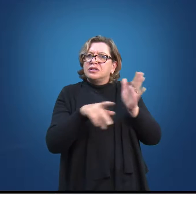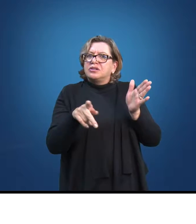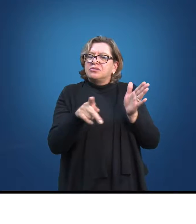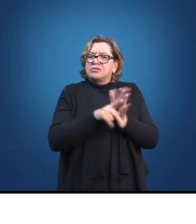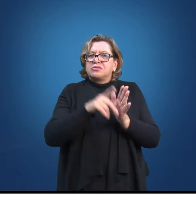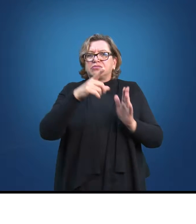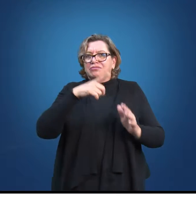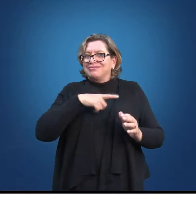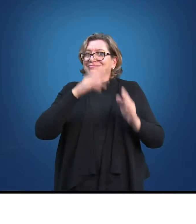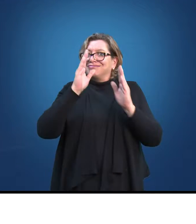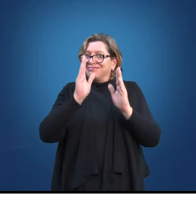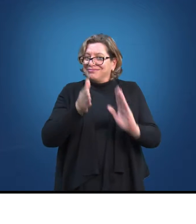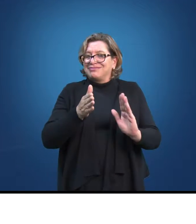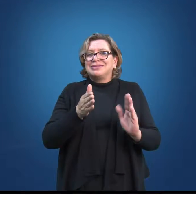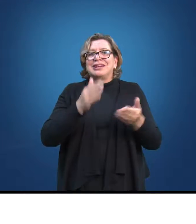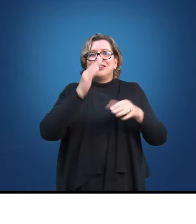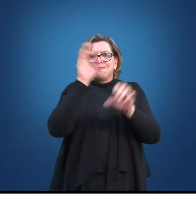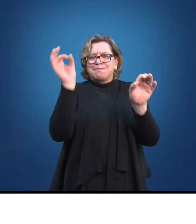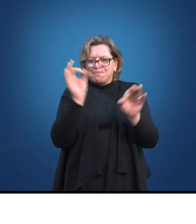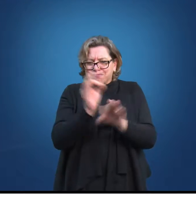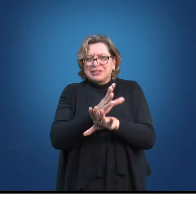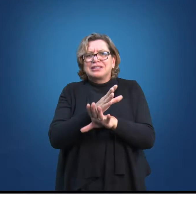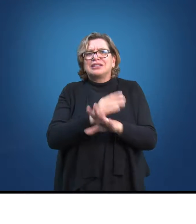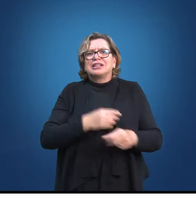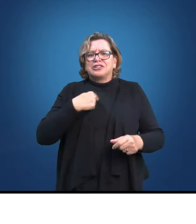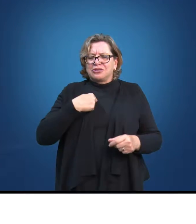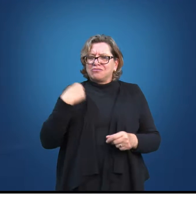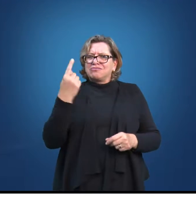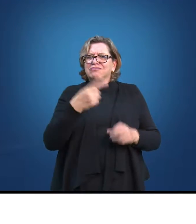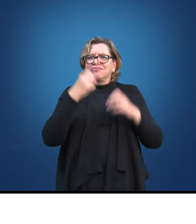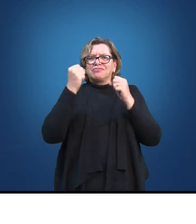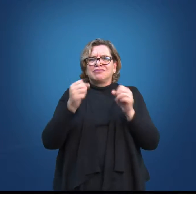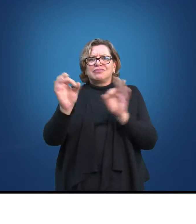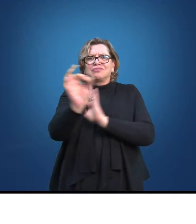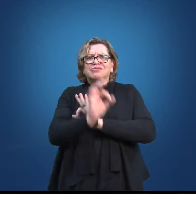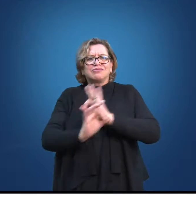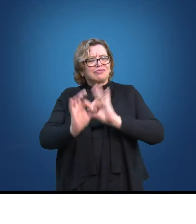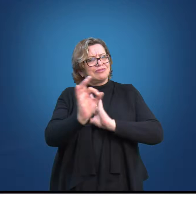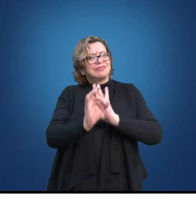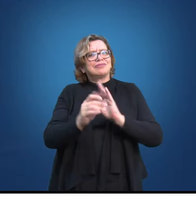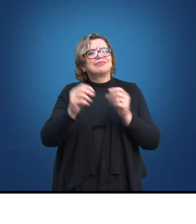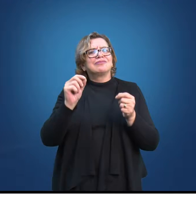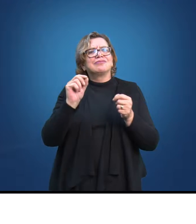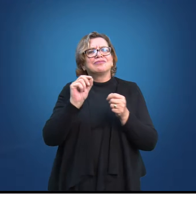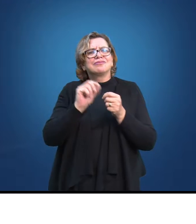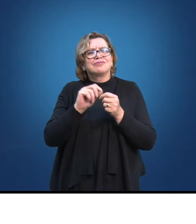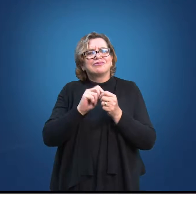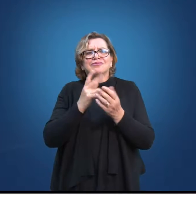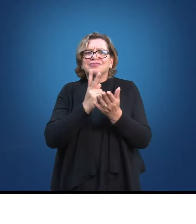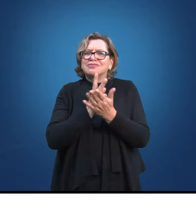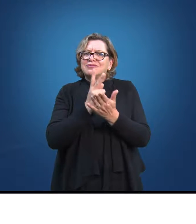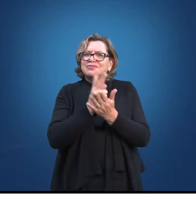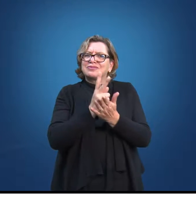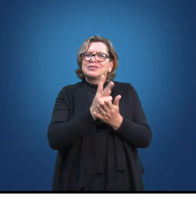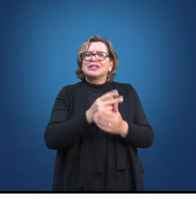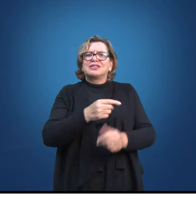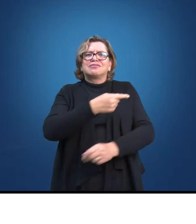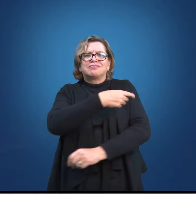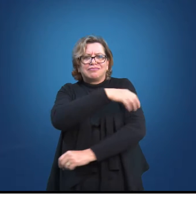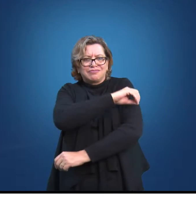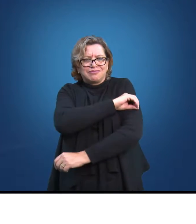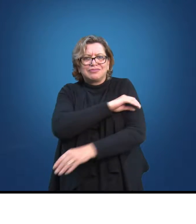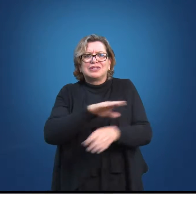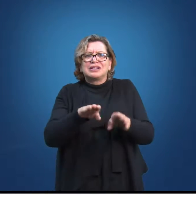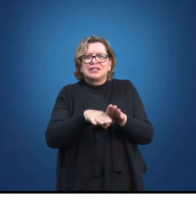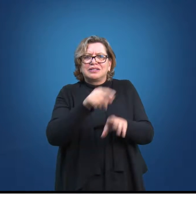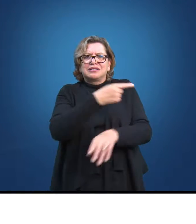nós pronto, que a gente possa organizar de uma forma que contemple a cada etapa, tanto da educação infantil